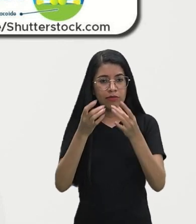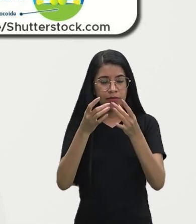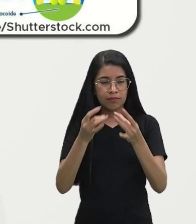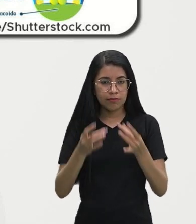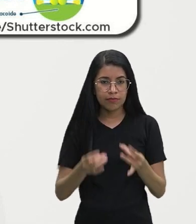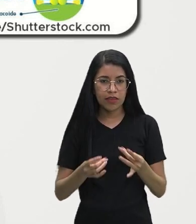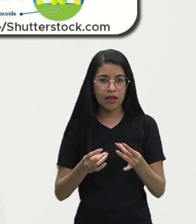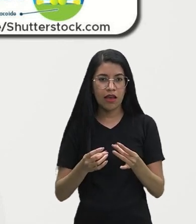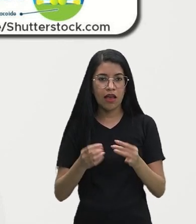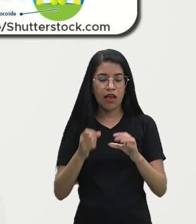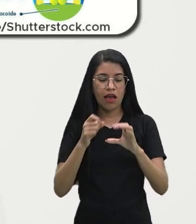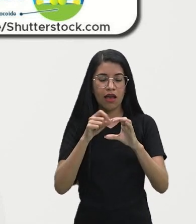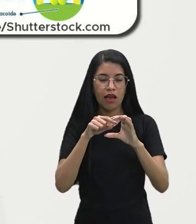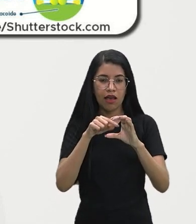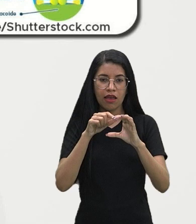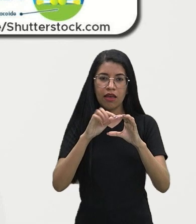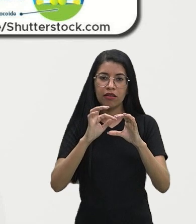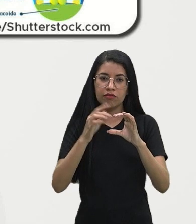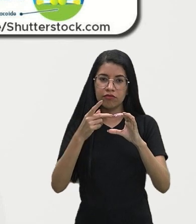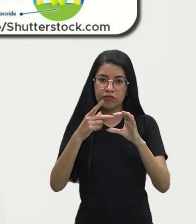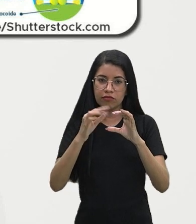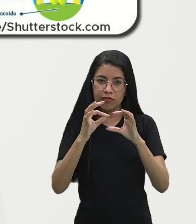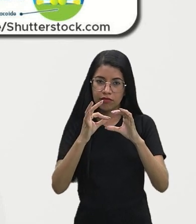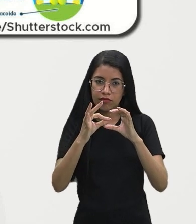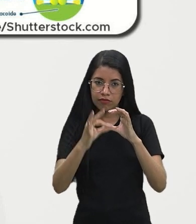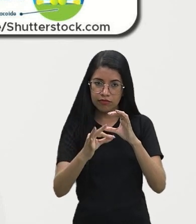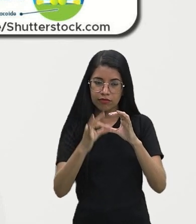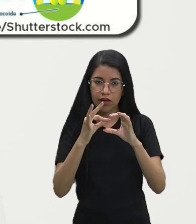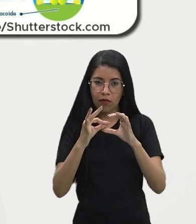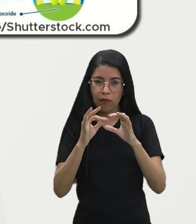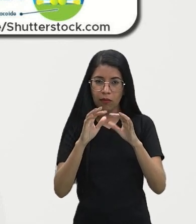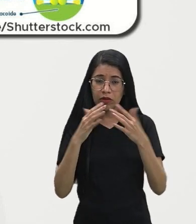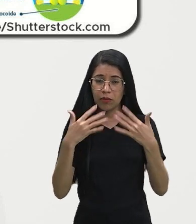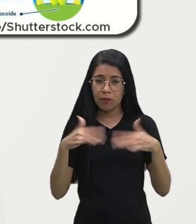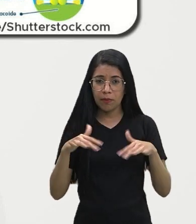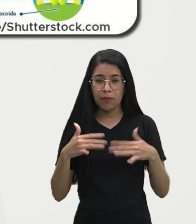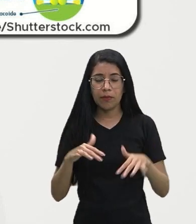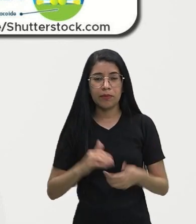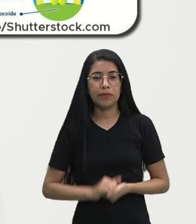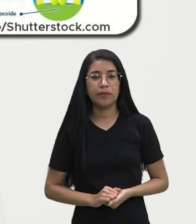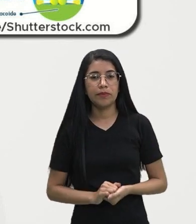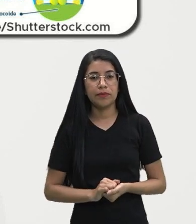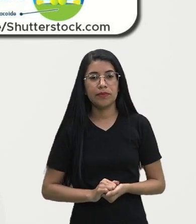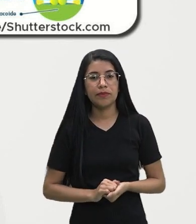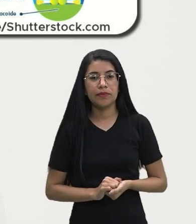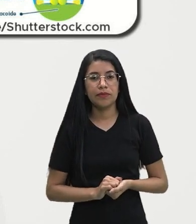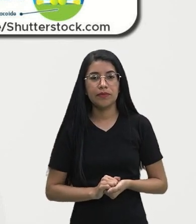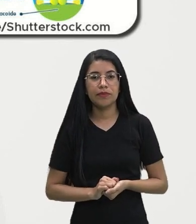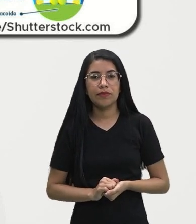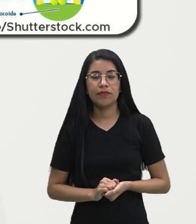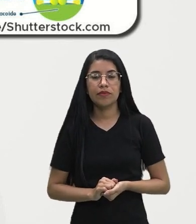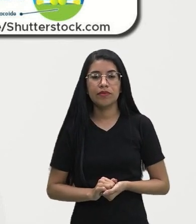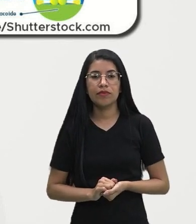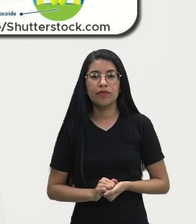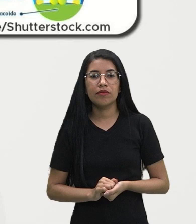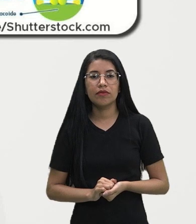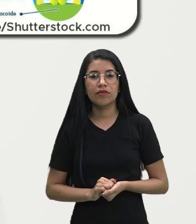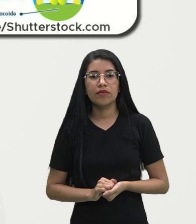células eucariontes, que são células mais complexas. Vamos dar uma olhada aqui?